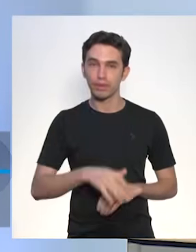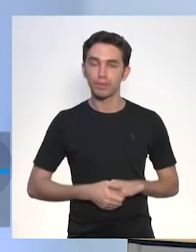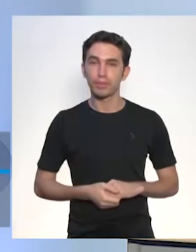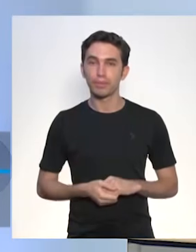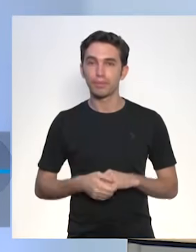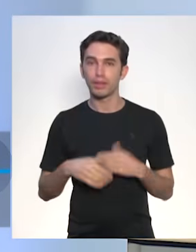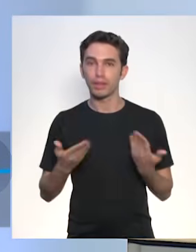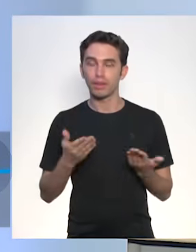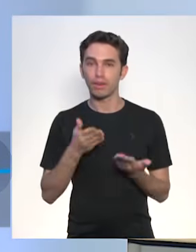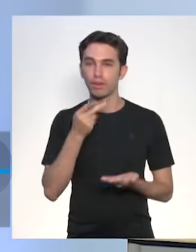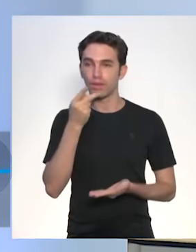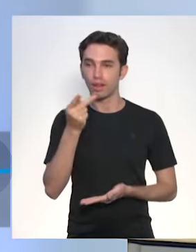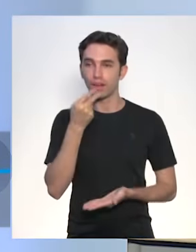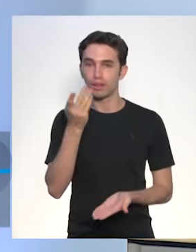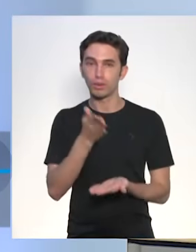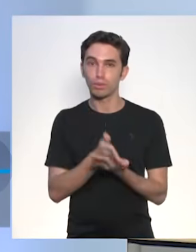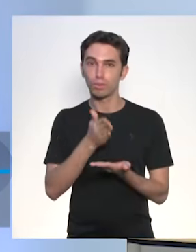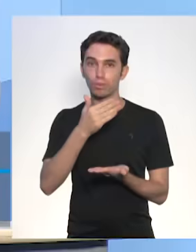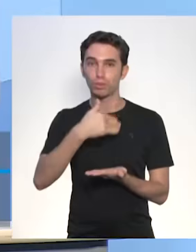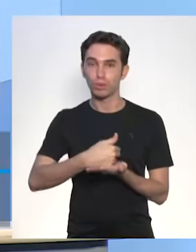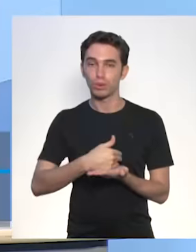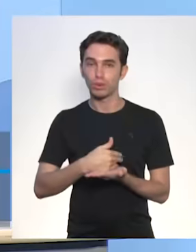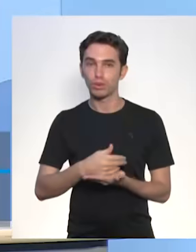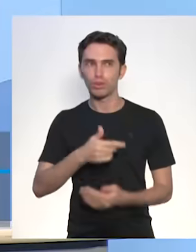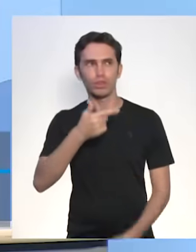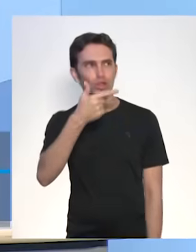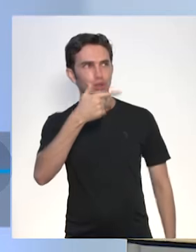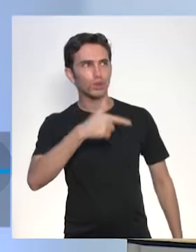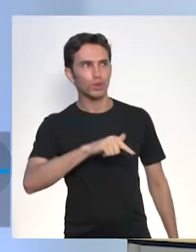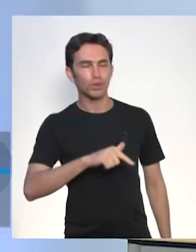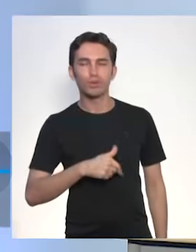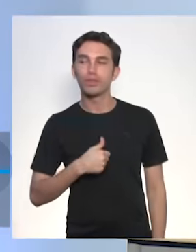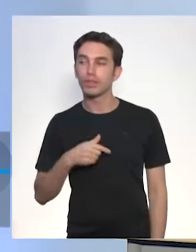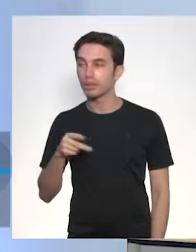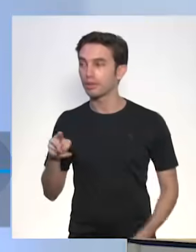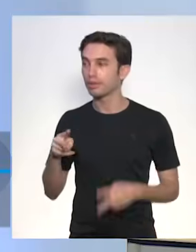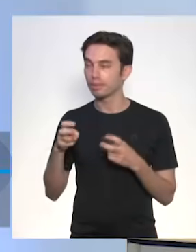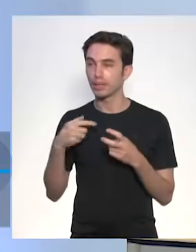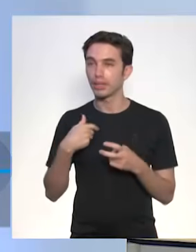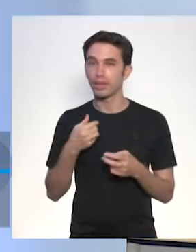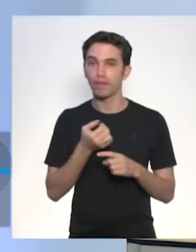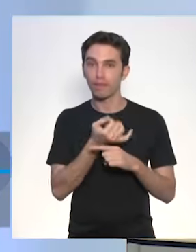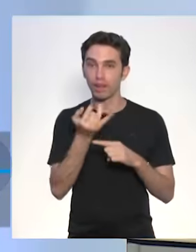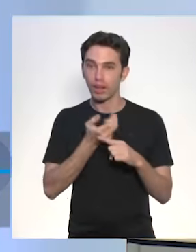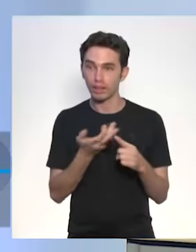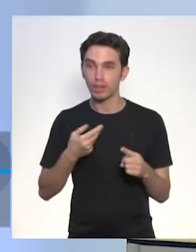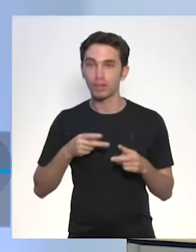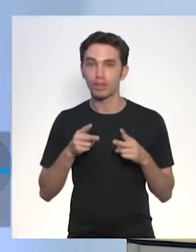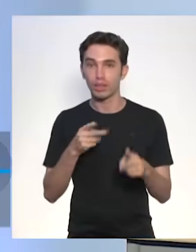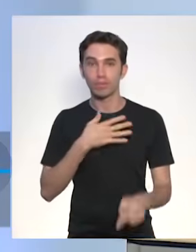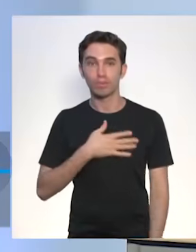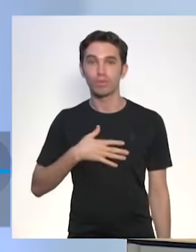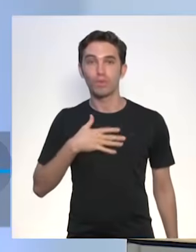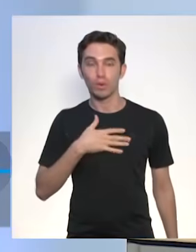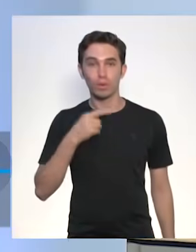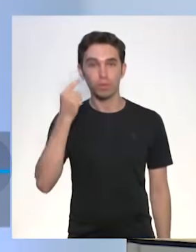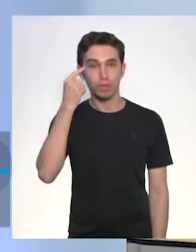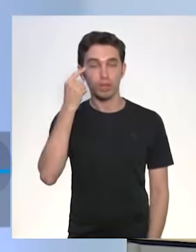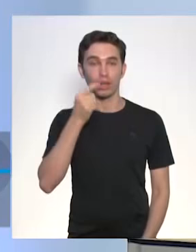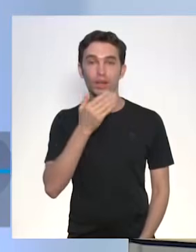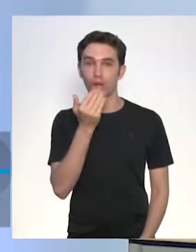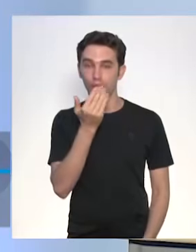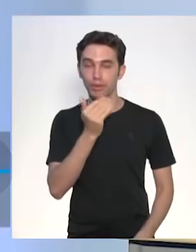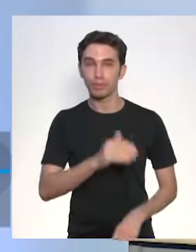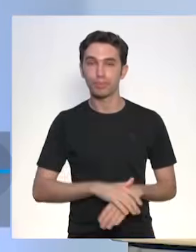vai falar de bolo, Osmar. De novo? Você percebe que eu gosto de falar de comida quando eu tô falando de fração, né? Poxa. E ajuda bastante, né? Verdade. Então